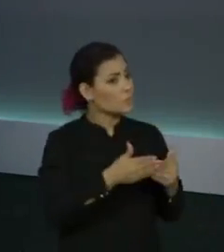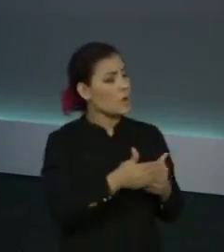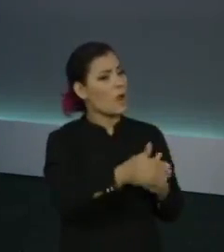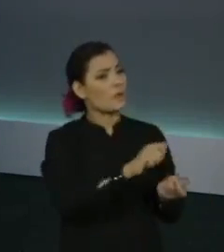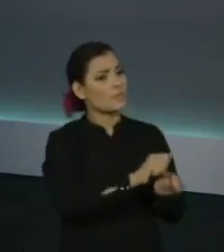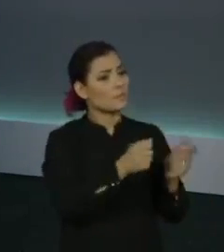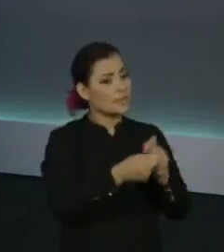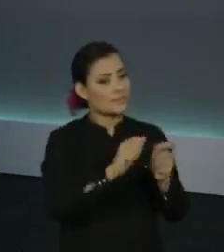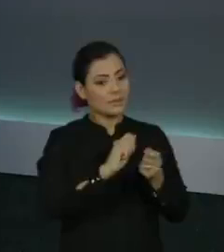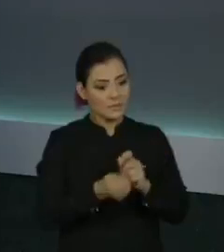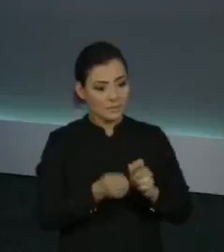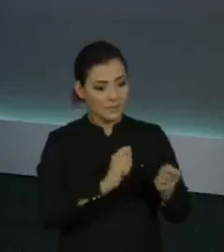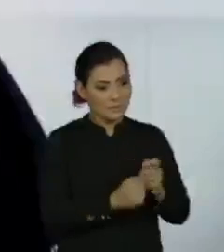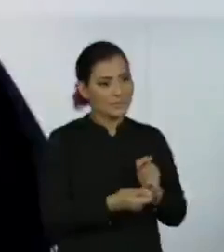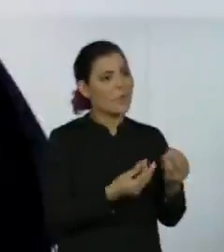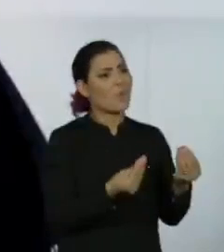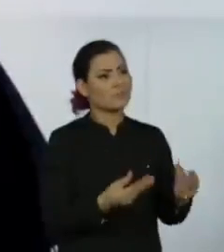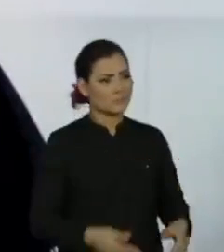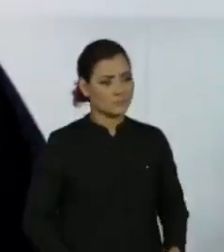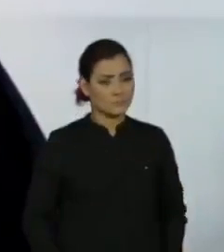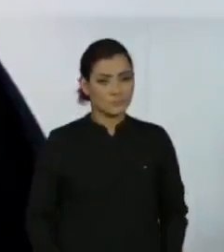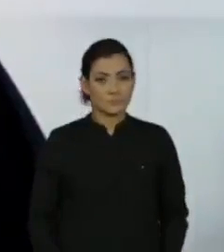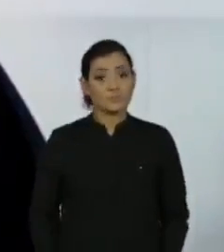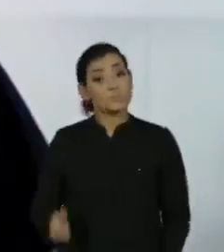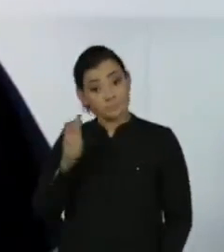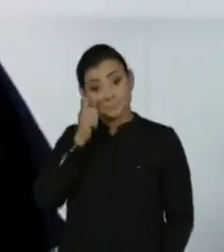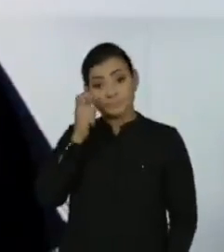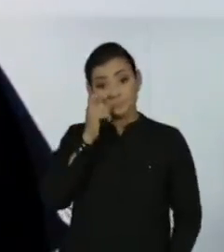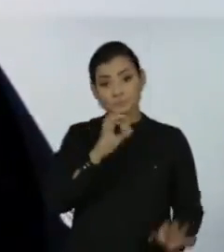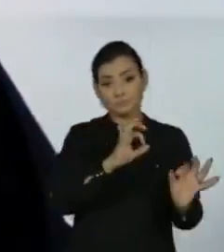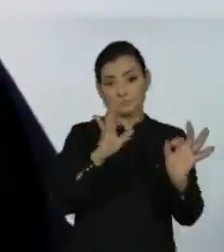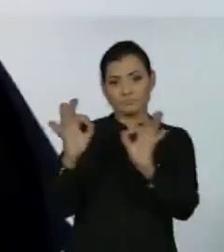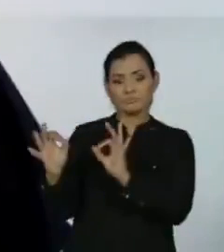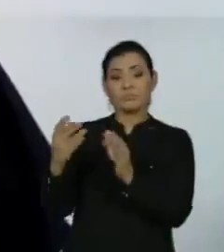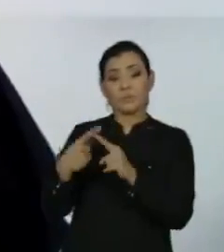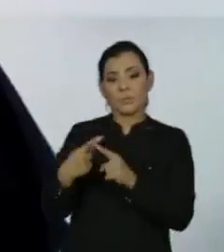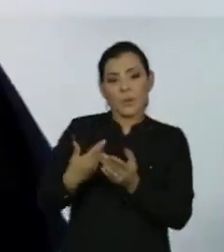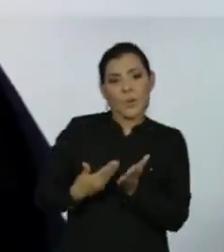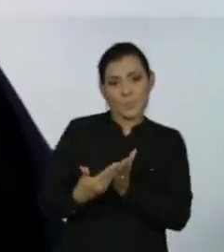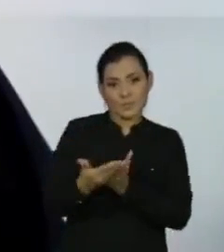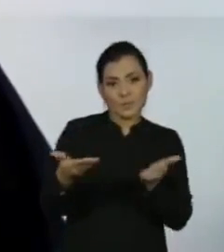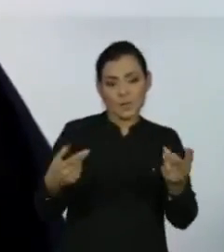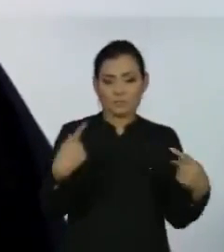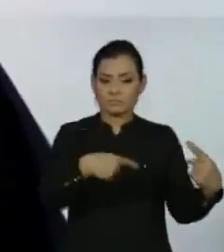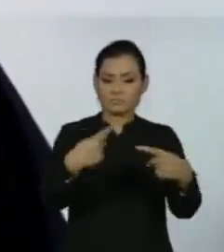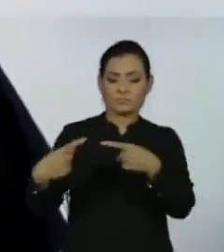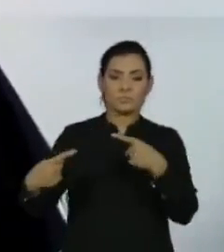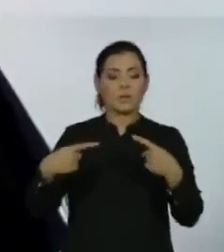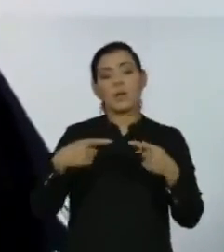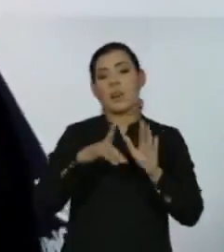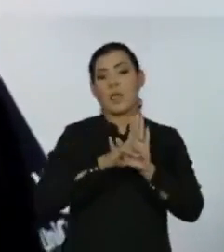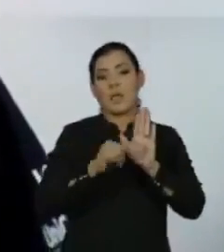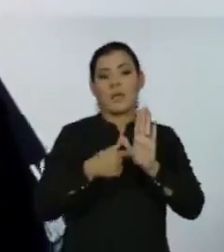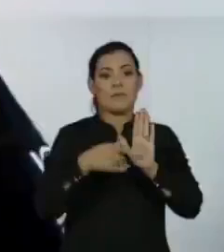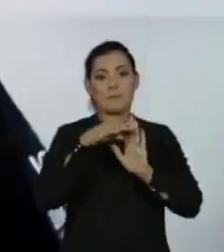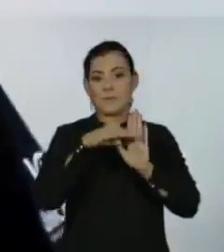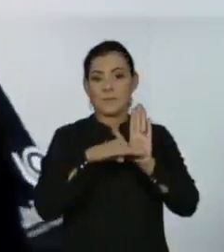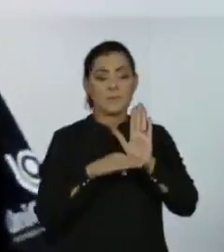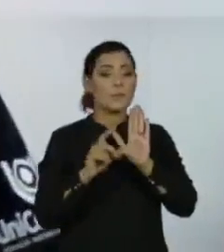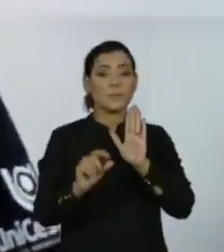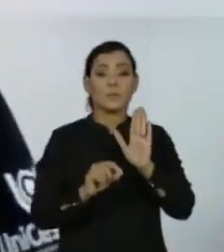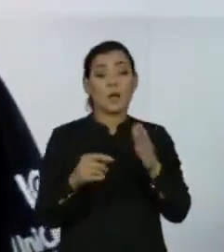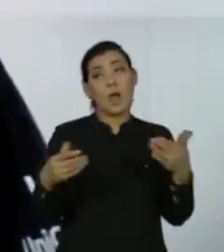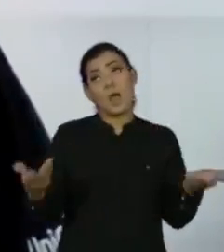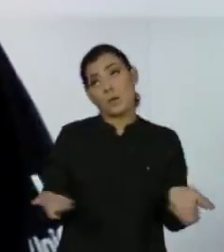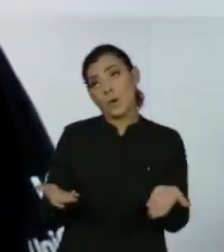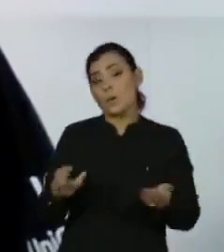de adaptação, né, na realidade? A gente assistiu, até porque quando começou essa discussão do projeto de lei, falava-se, mas